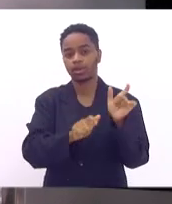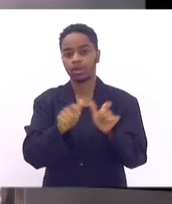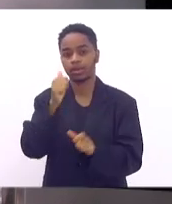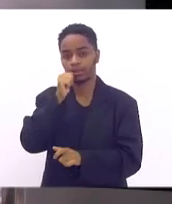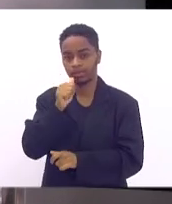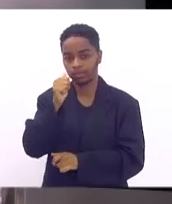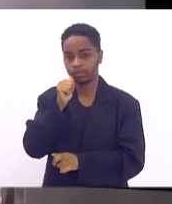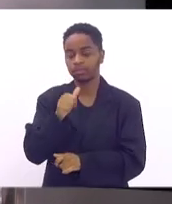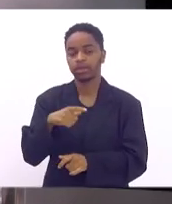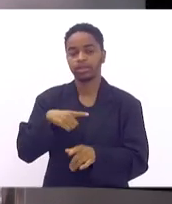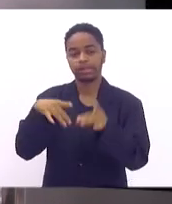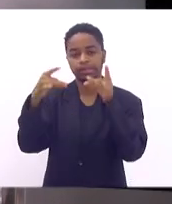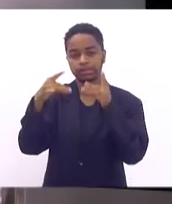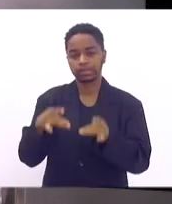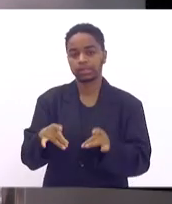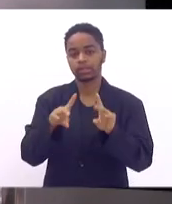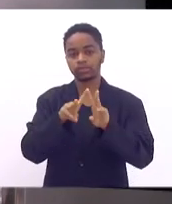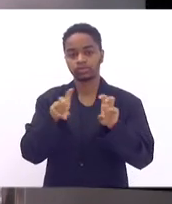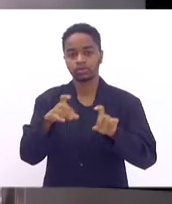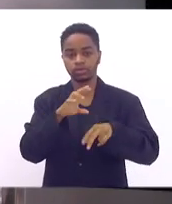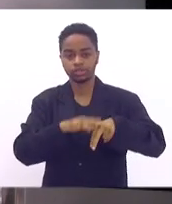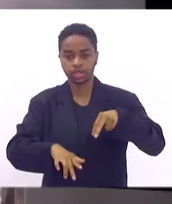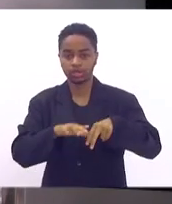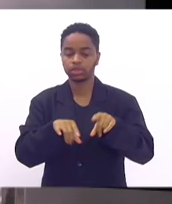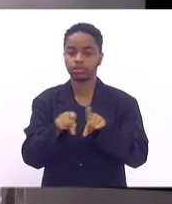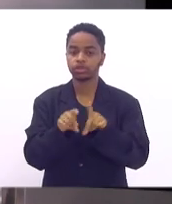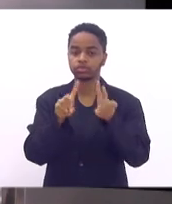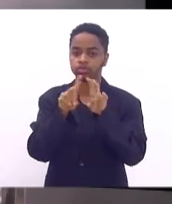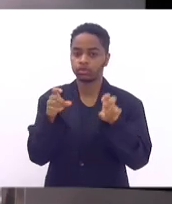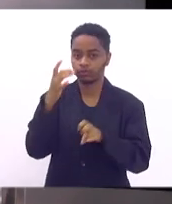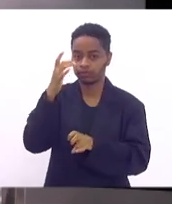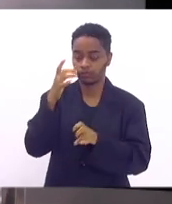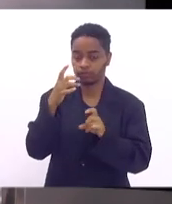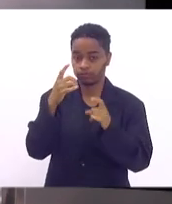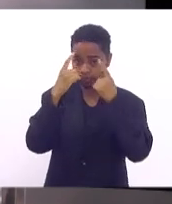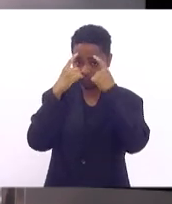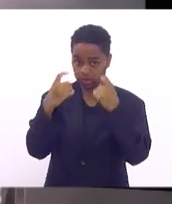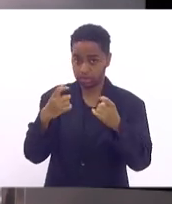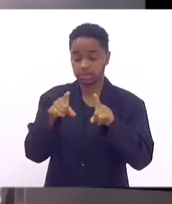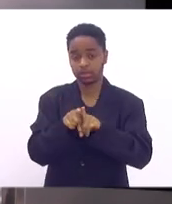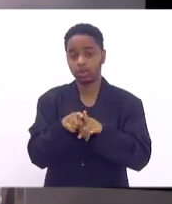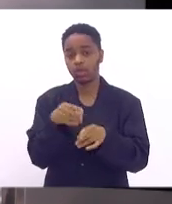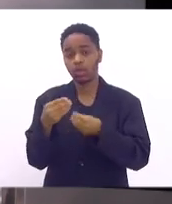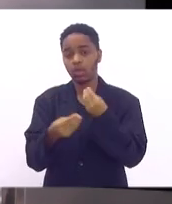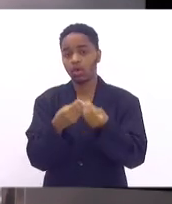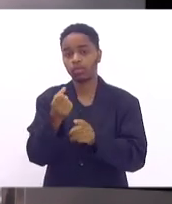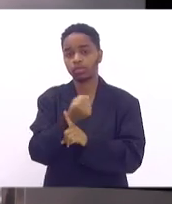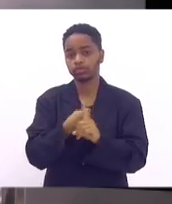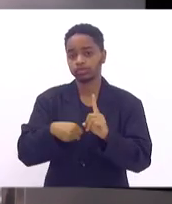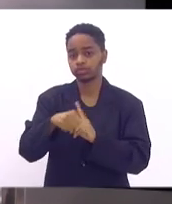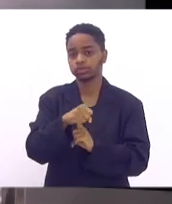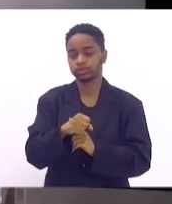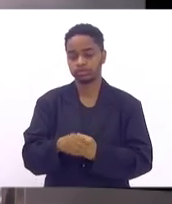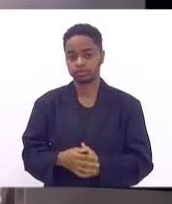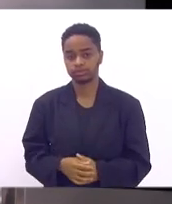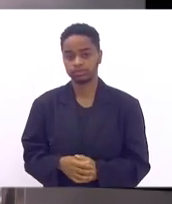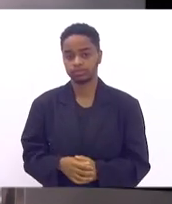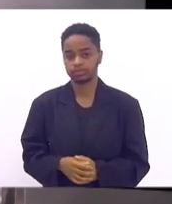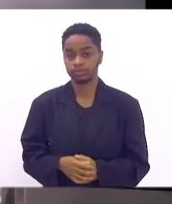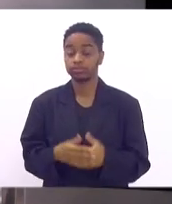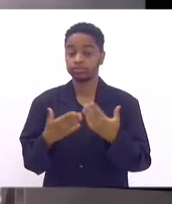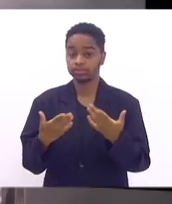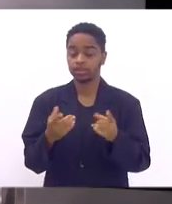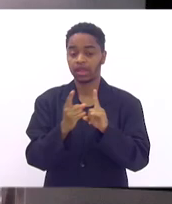essa especificidade do gênero, da violência e dessa posição na sociedade em que ela se encontra. Então, esse afastamento do